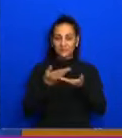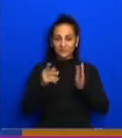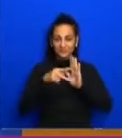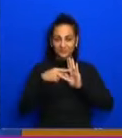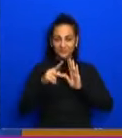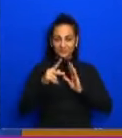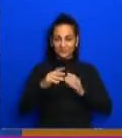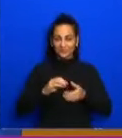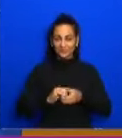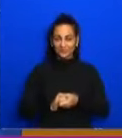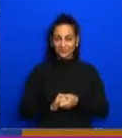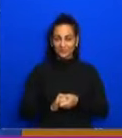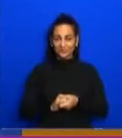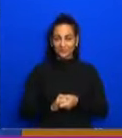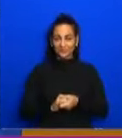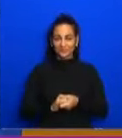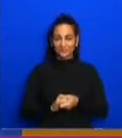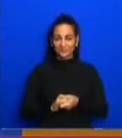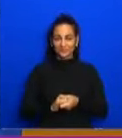você.